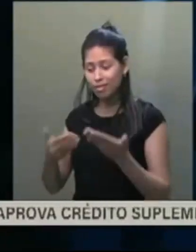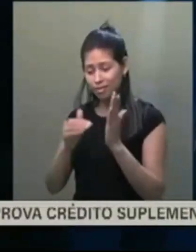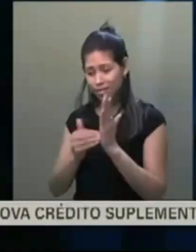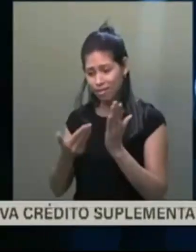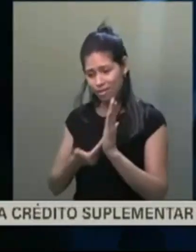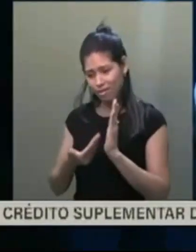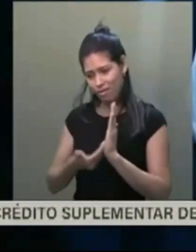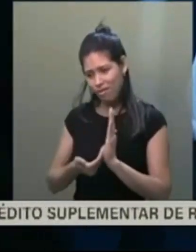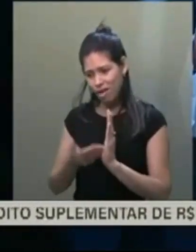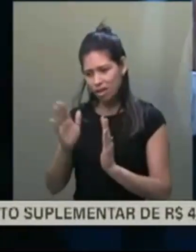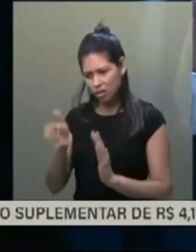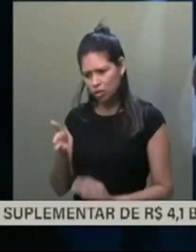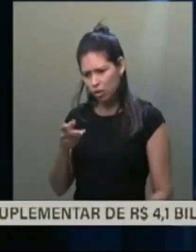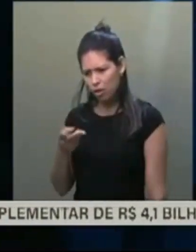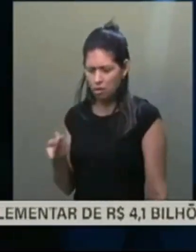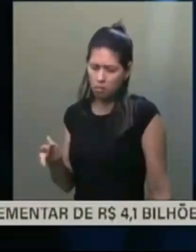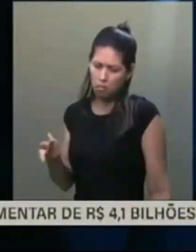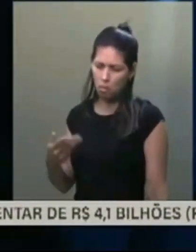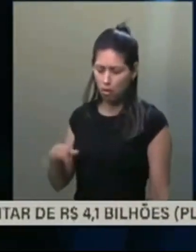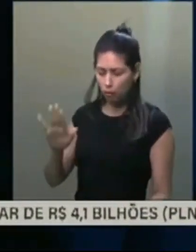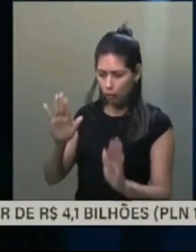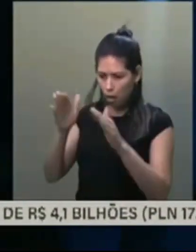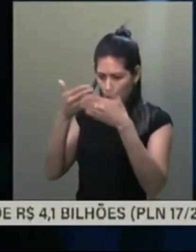não pode ficar alheio a isso.